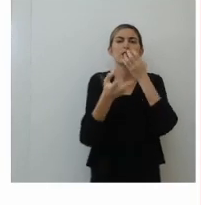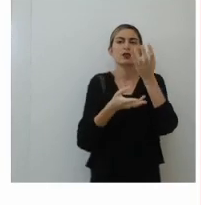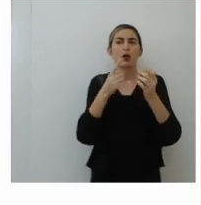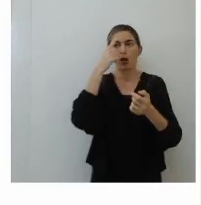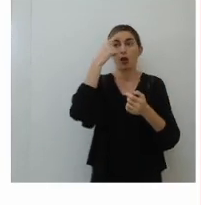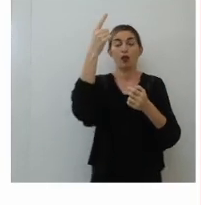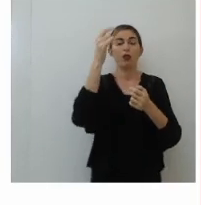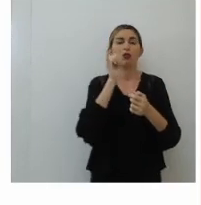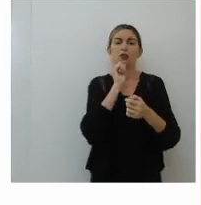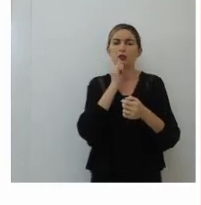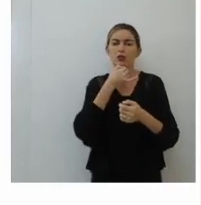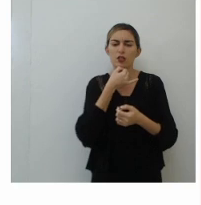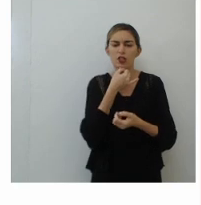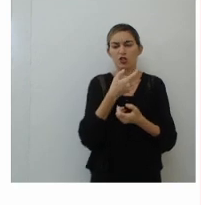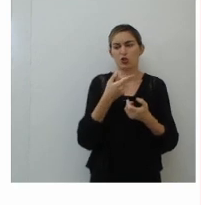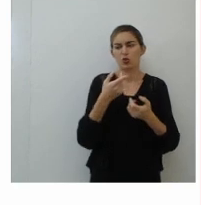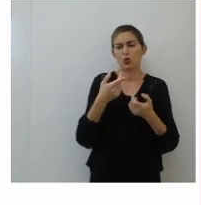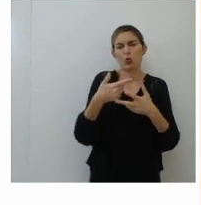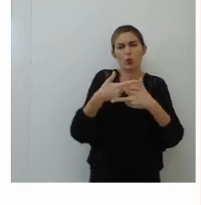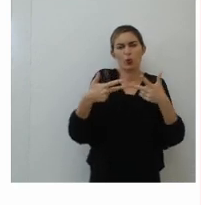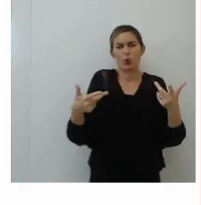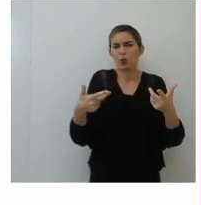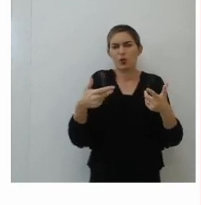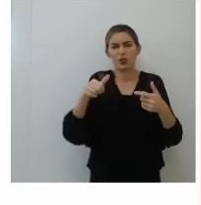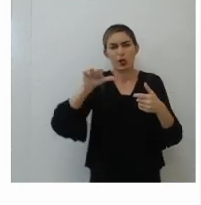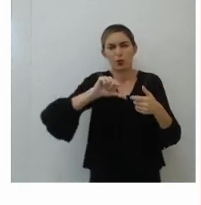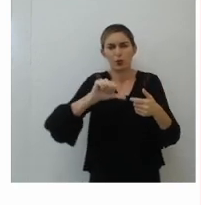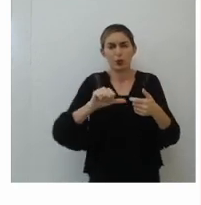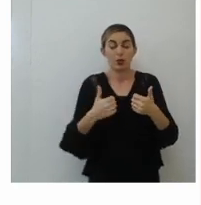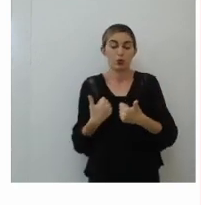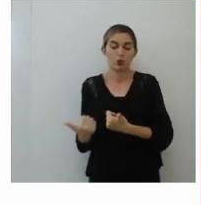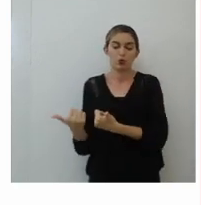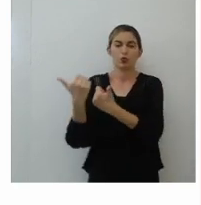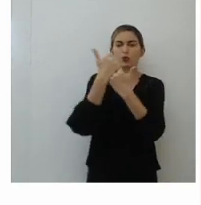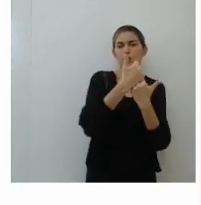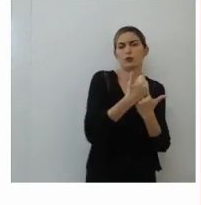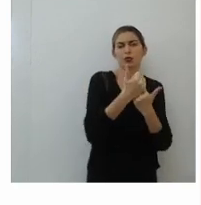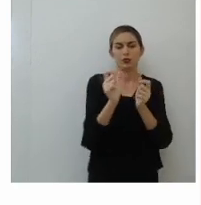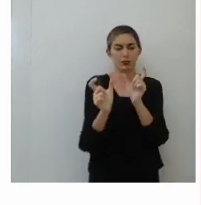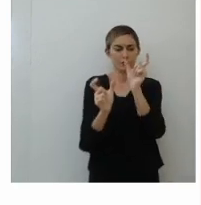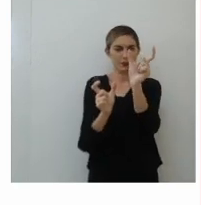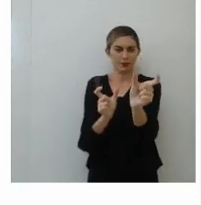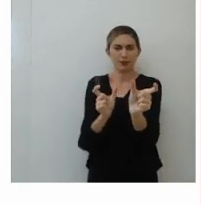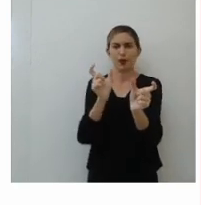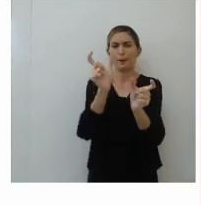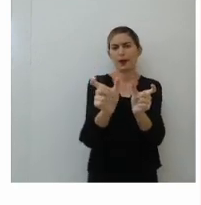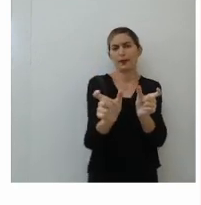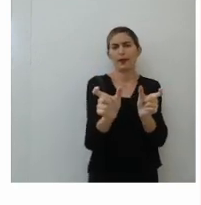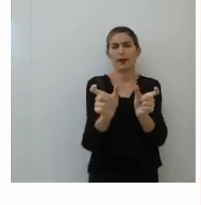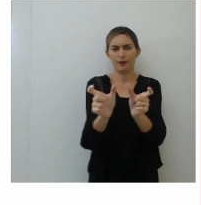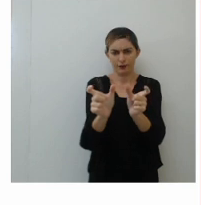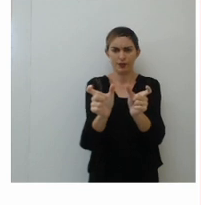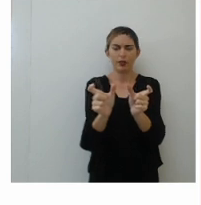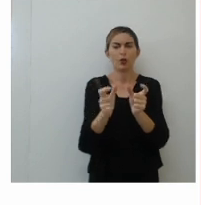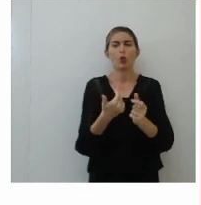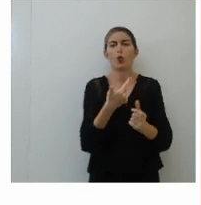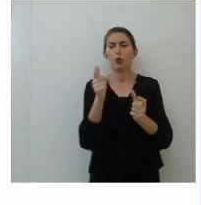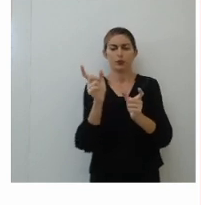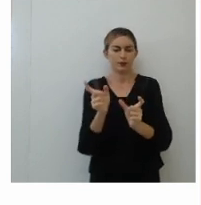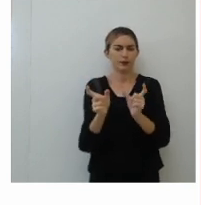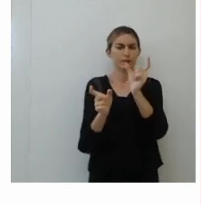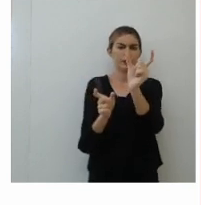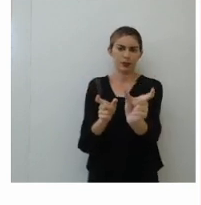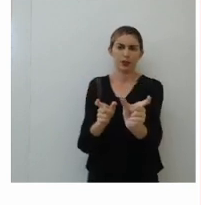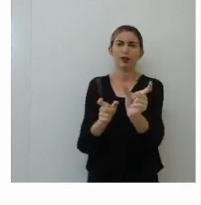triste, molesta ou desagradável, substituindo o termo contundente por palavras ou circunlocuções